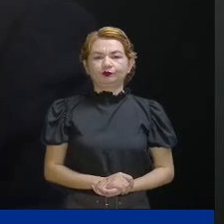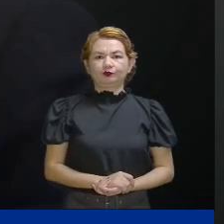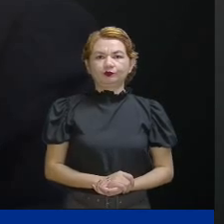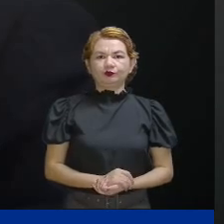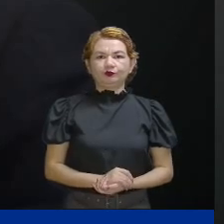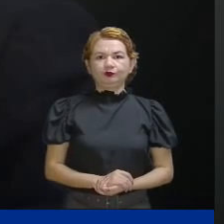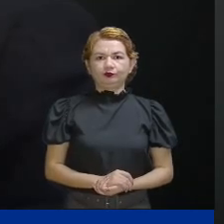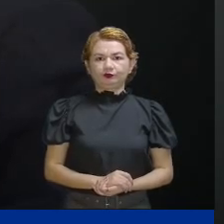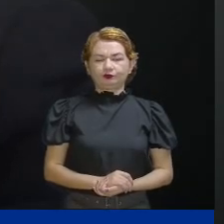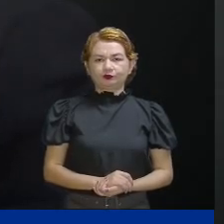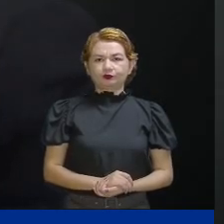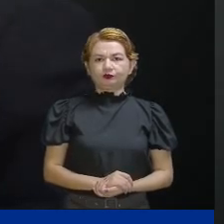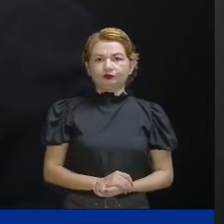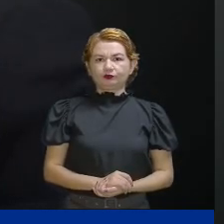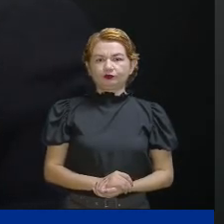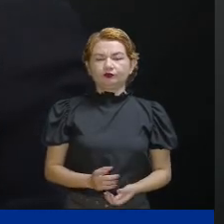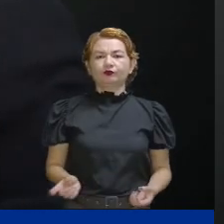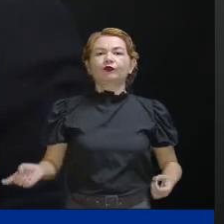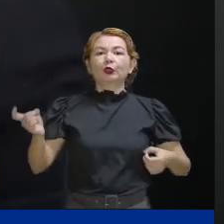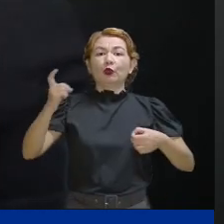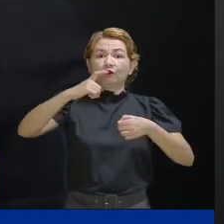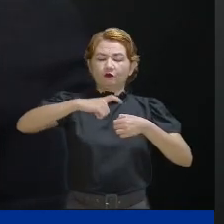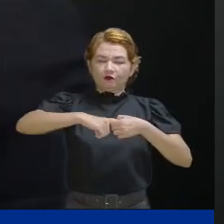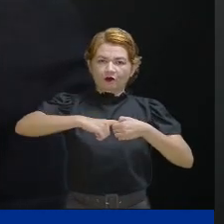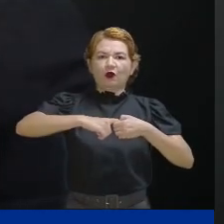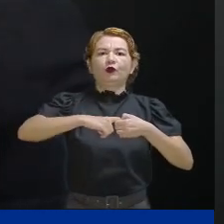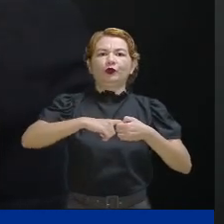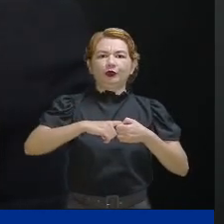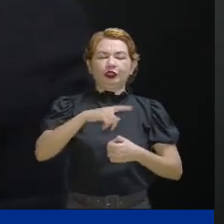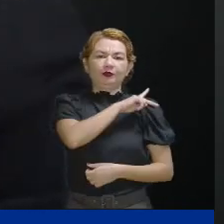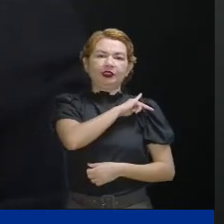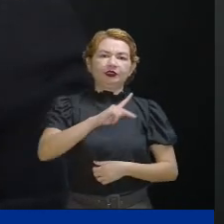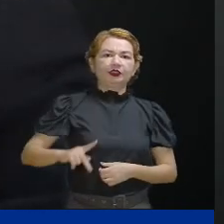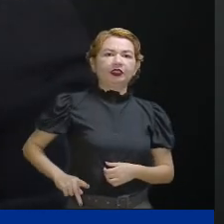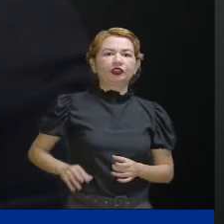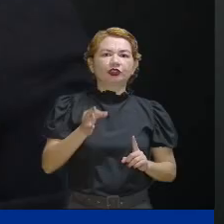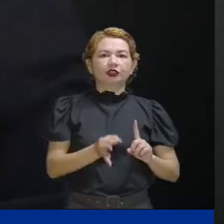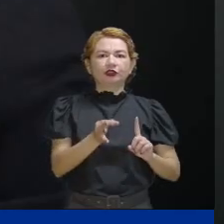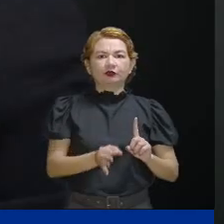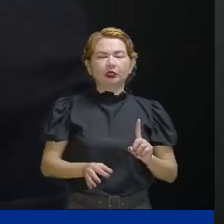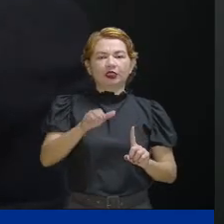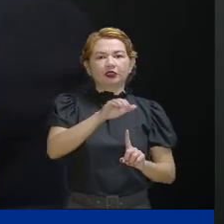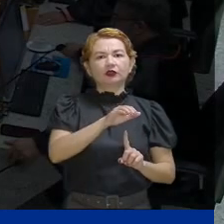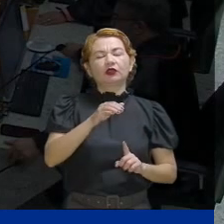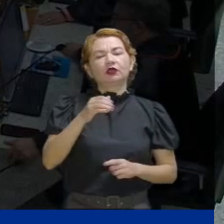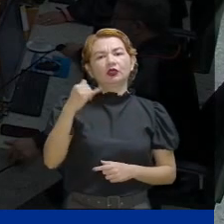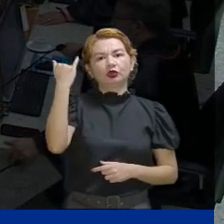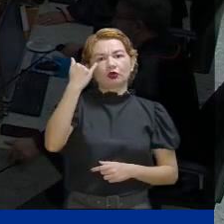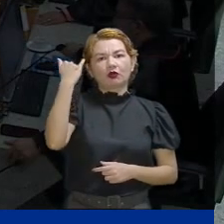retorno, então, à presidência ao juiz desembargador João Lage.